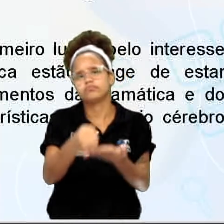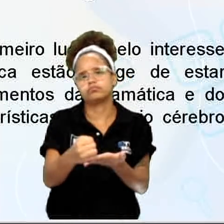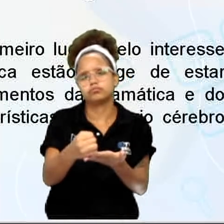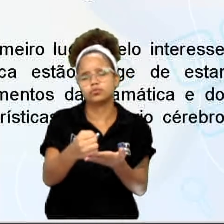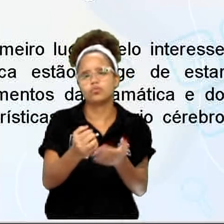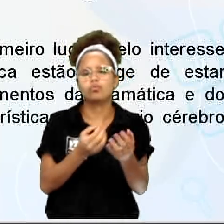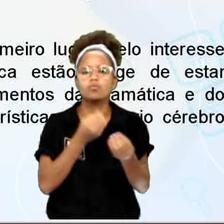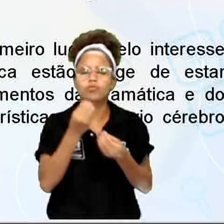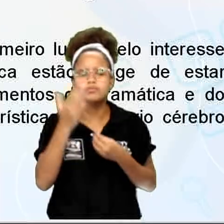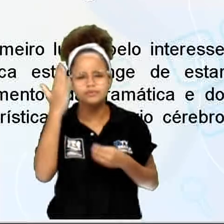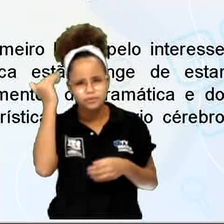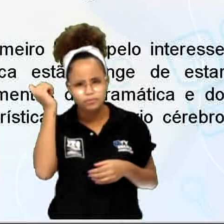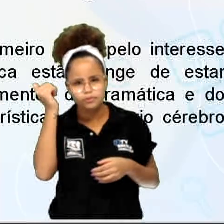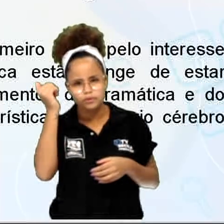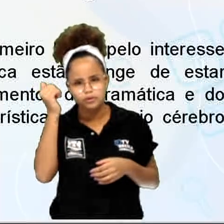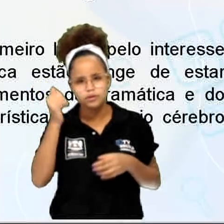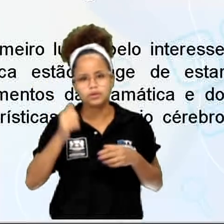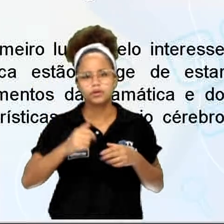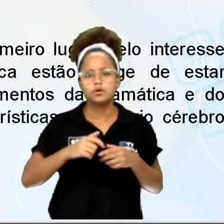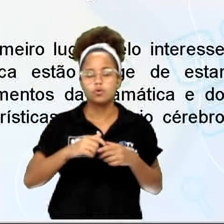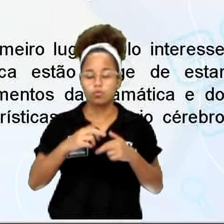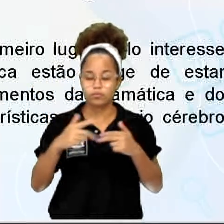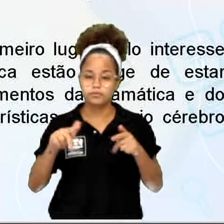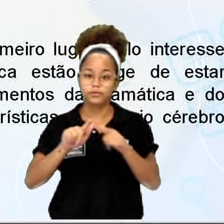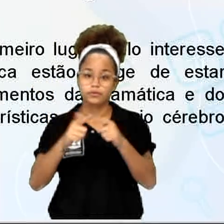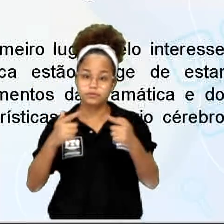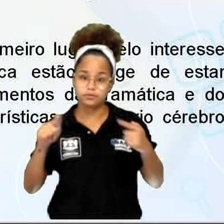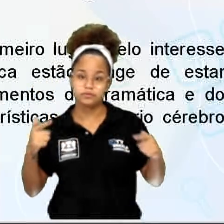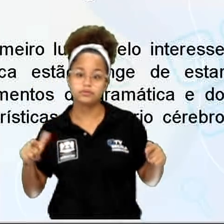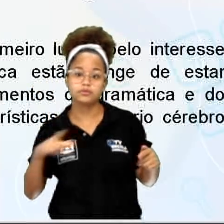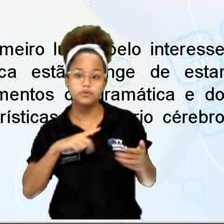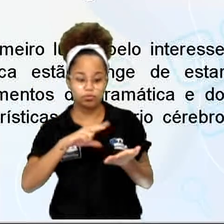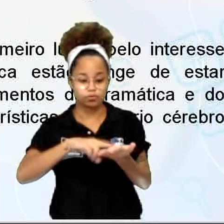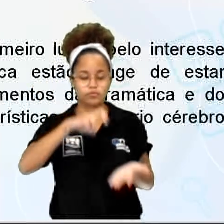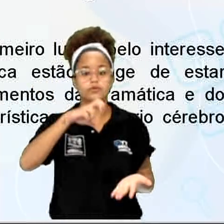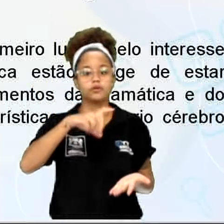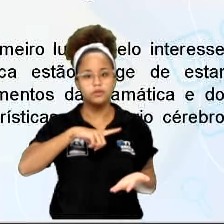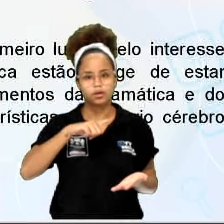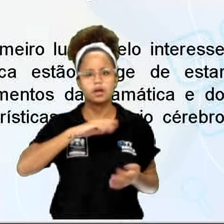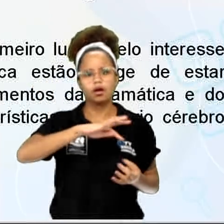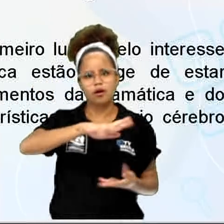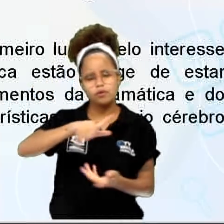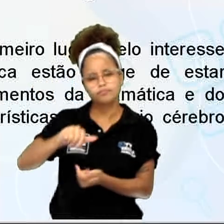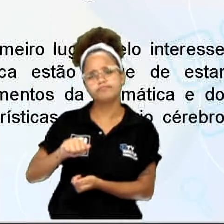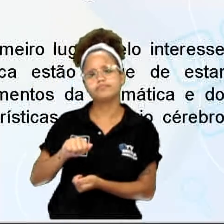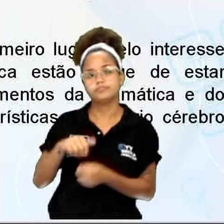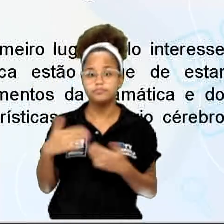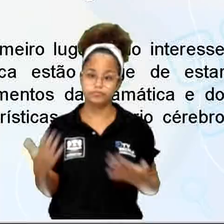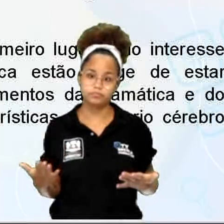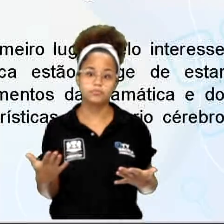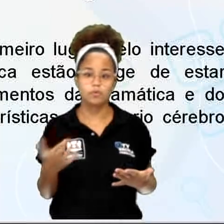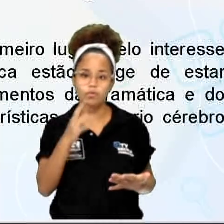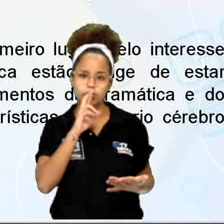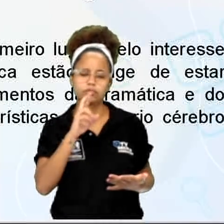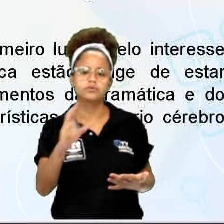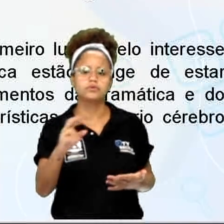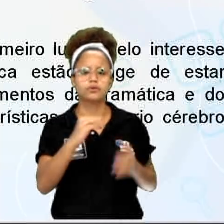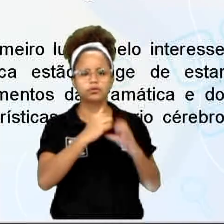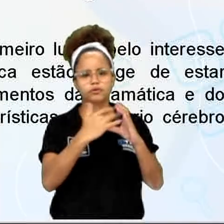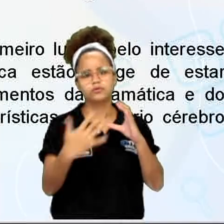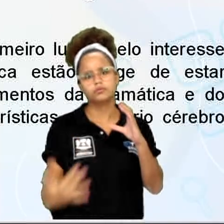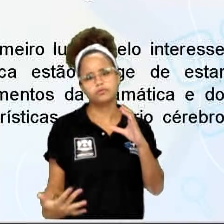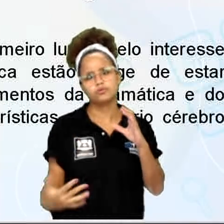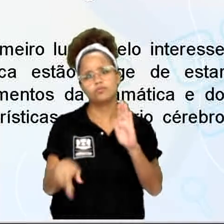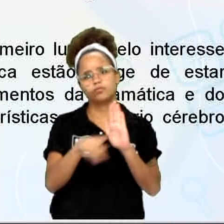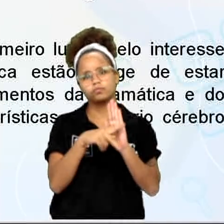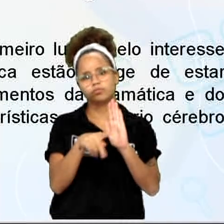quais elementos da gramática e do vocabulário são realmente universais, isto é, resultantes das características do